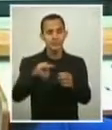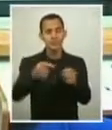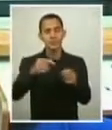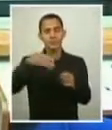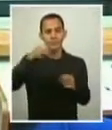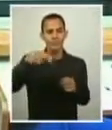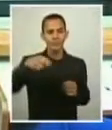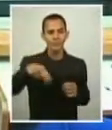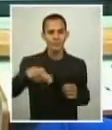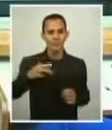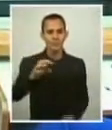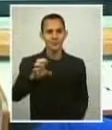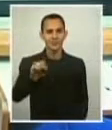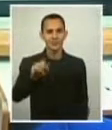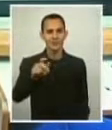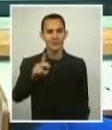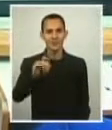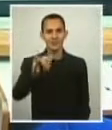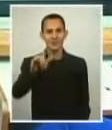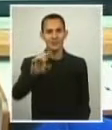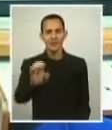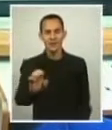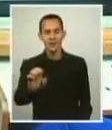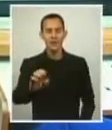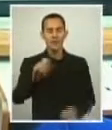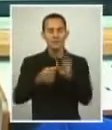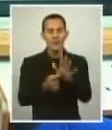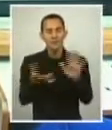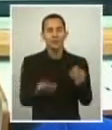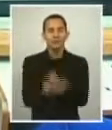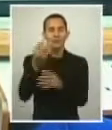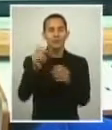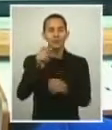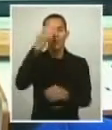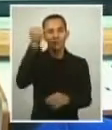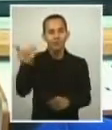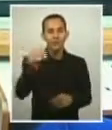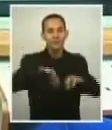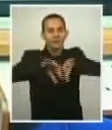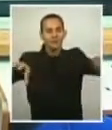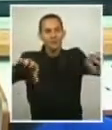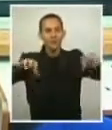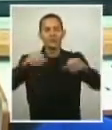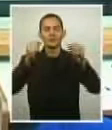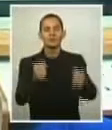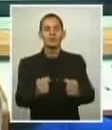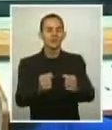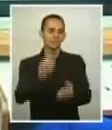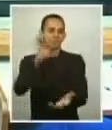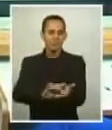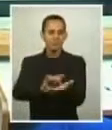Montesquieu iê-iê-iê deu isso origem ao que nós hoje conhecemos como teoria da divisão dos poderes